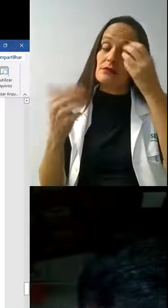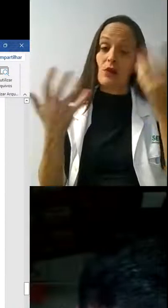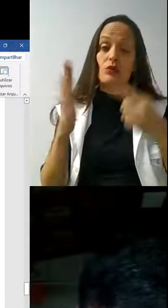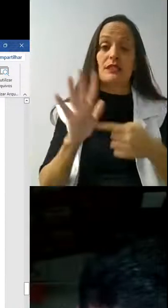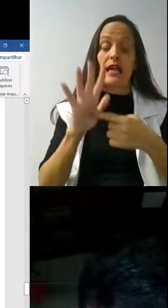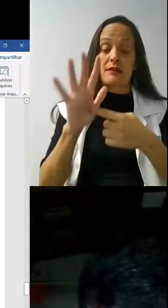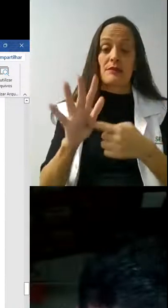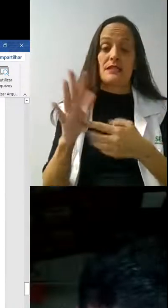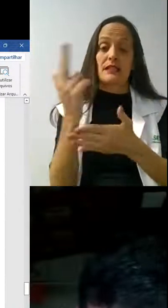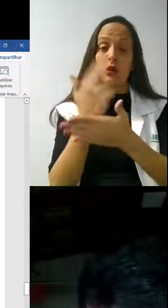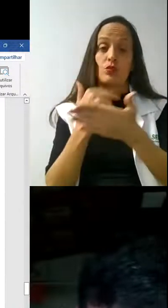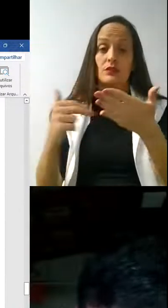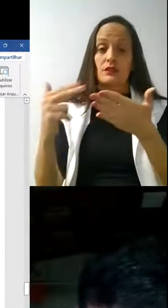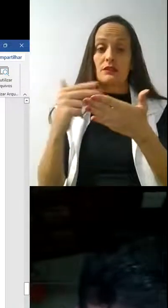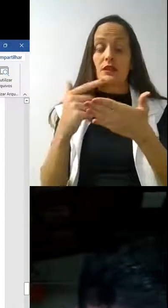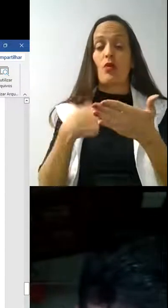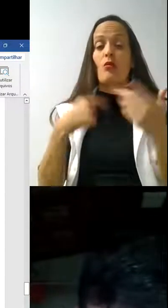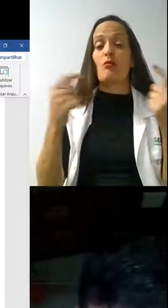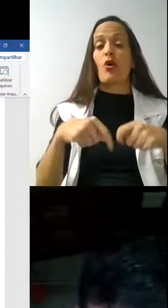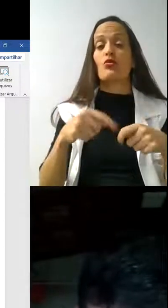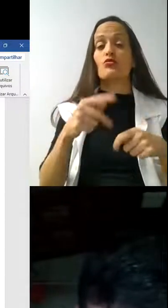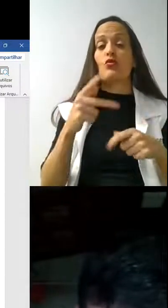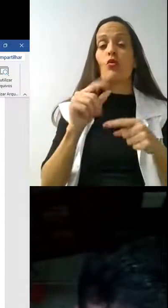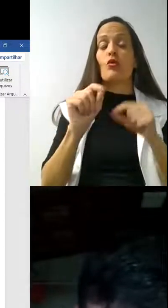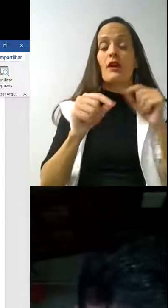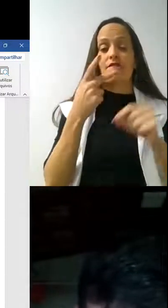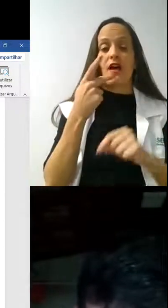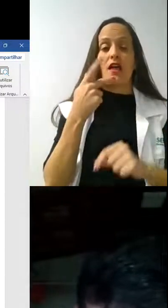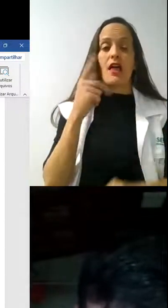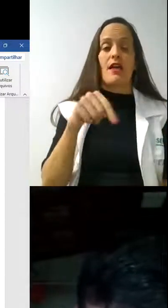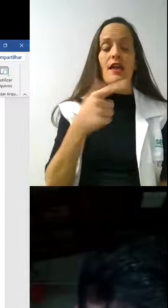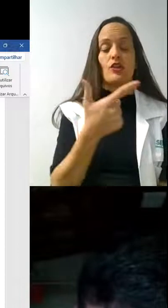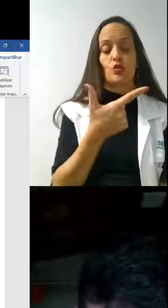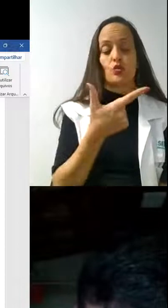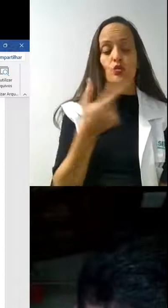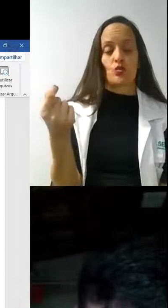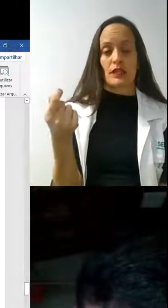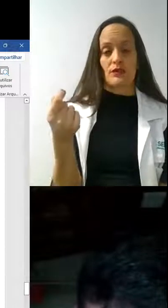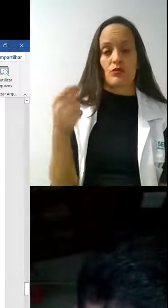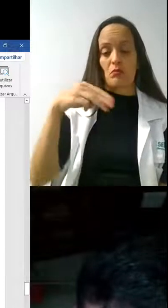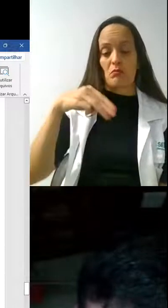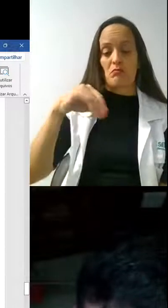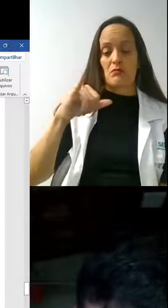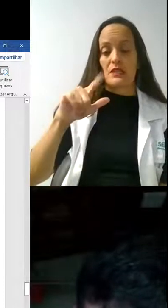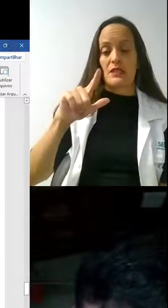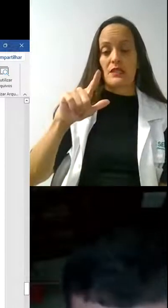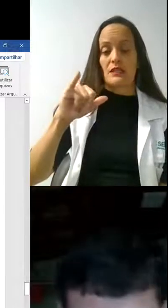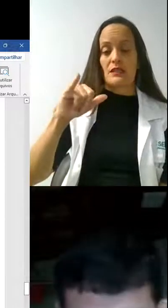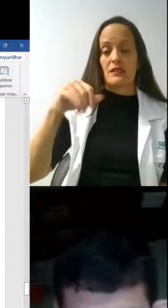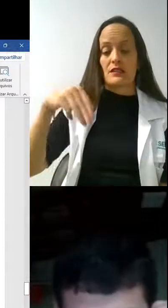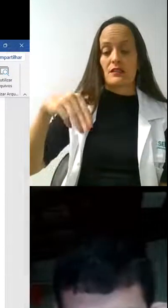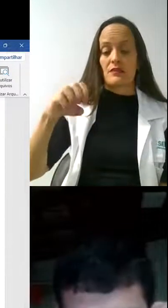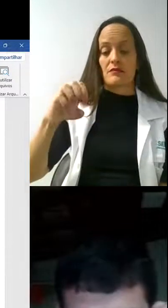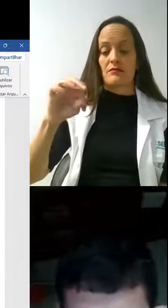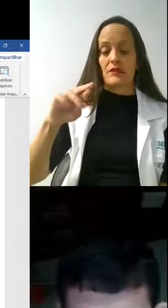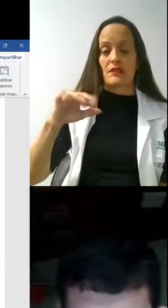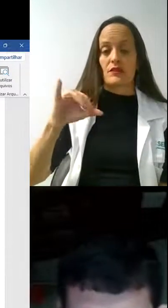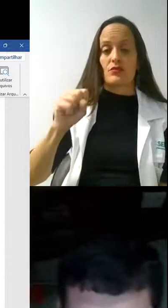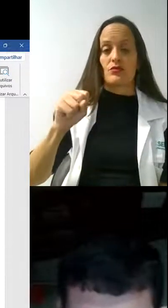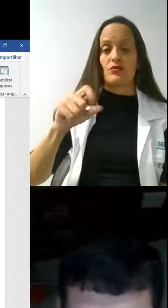posso desenhar ele como sendo o quê? 200 milímetros, ou então